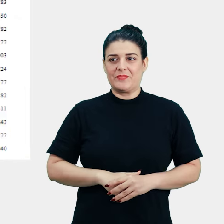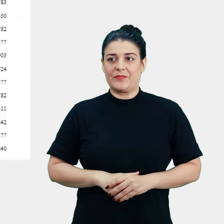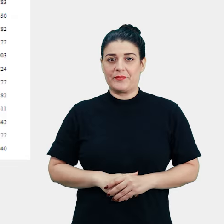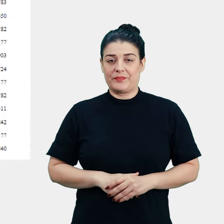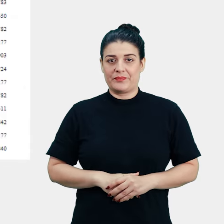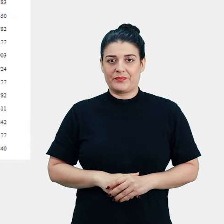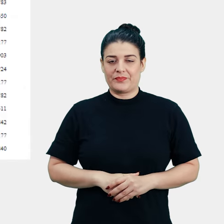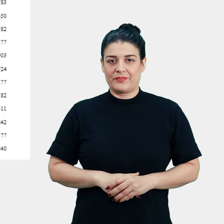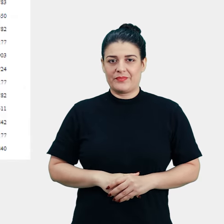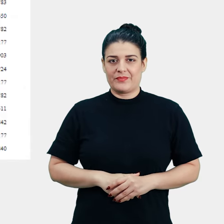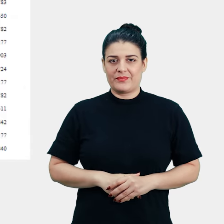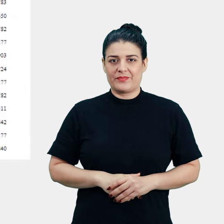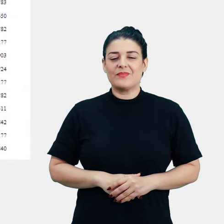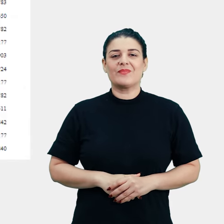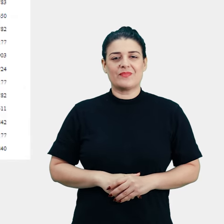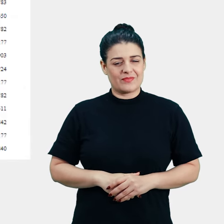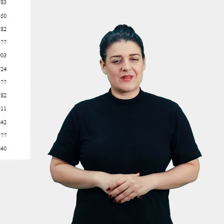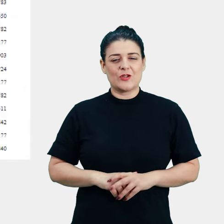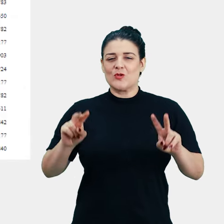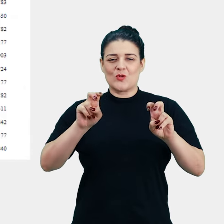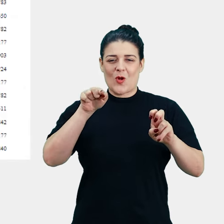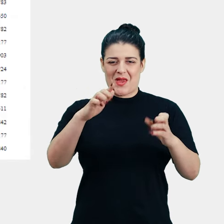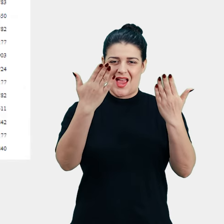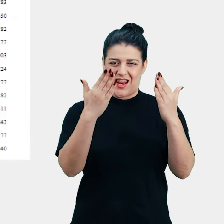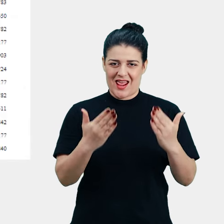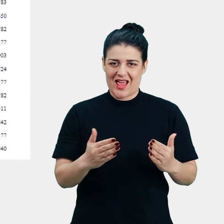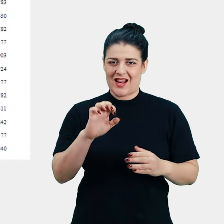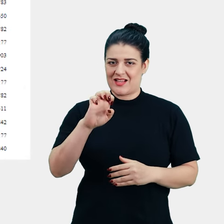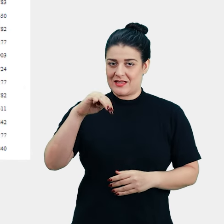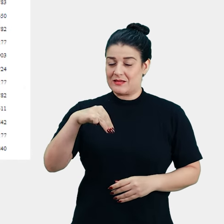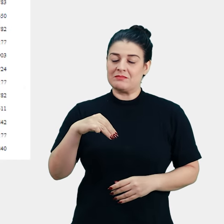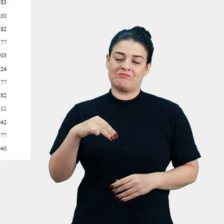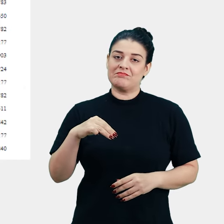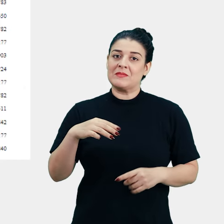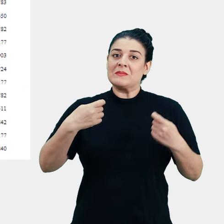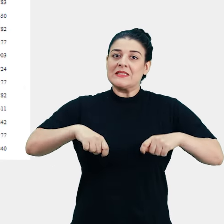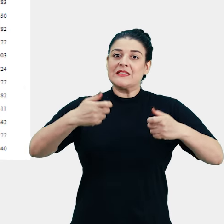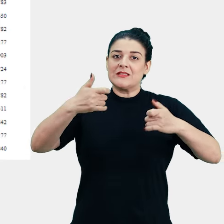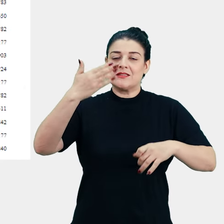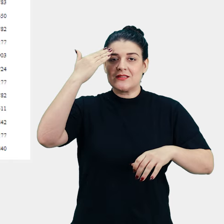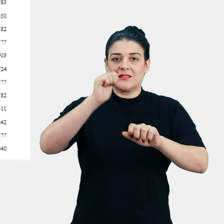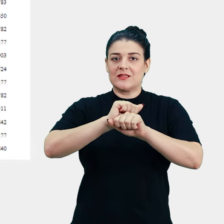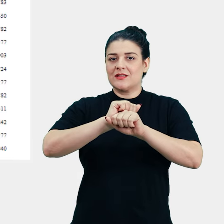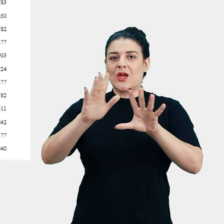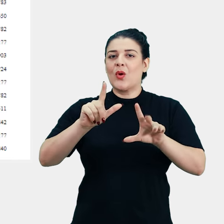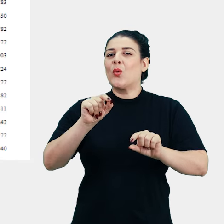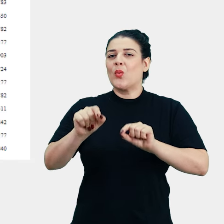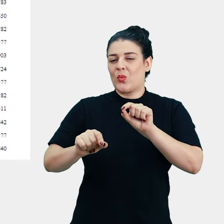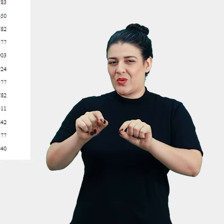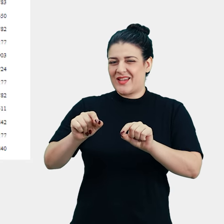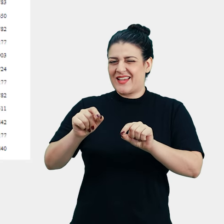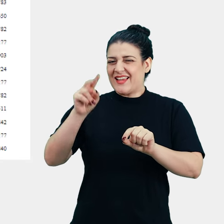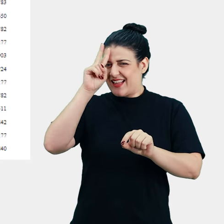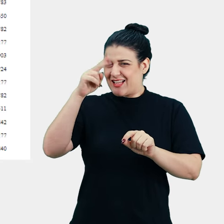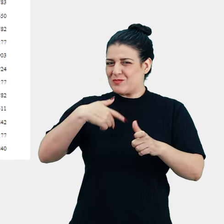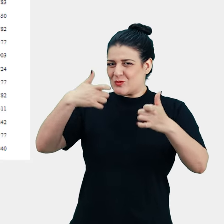E quando a gente fala, pessoal, em análise por espectrometria de massas, nós não podemos esquecer dos adultos. Lembra que eu mencionei